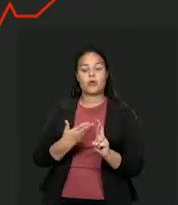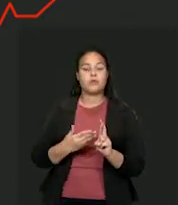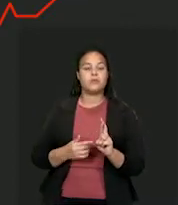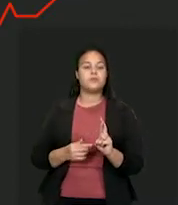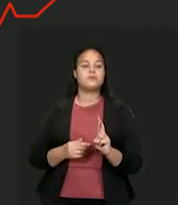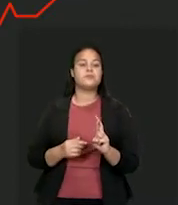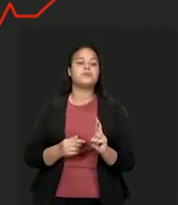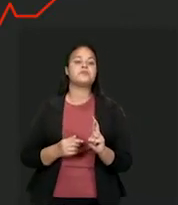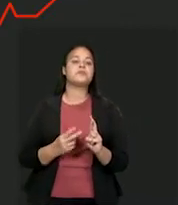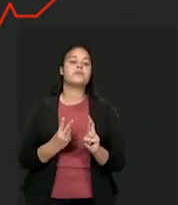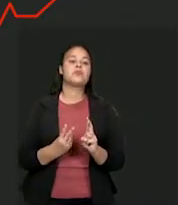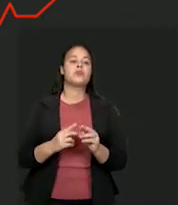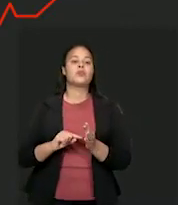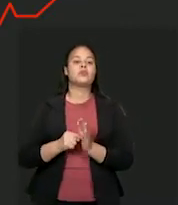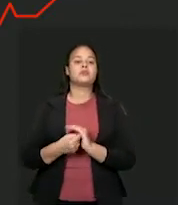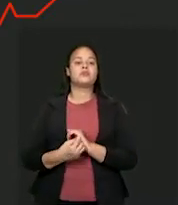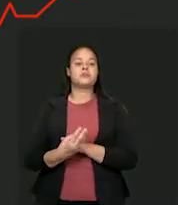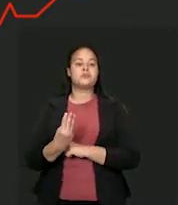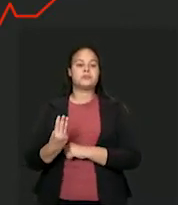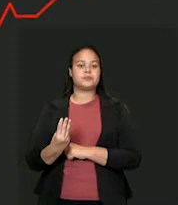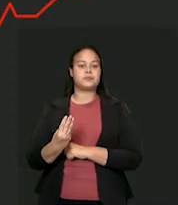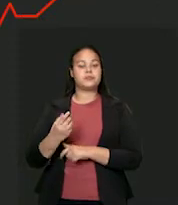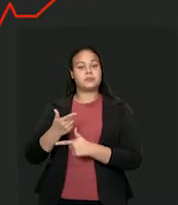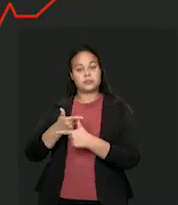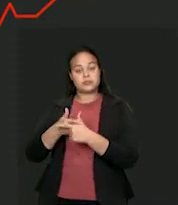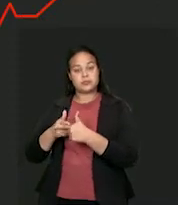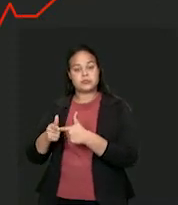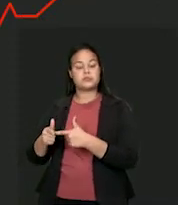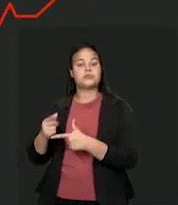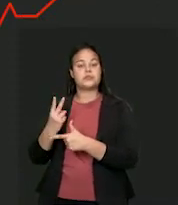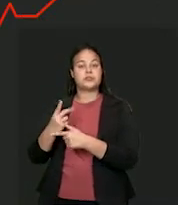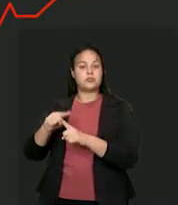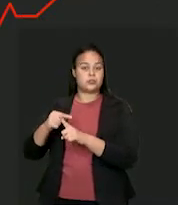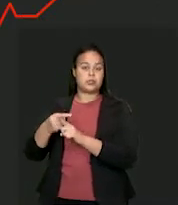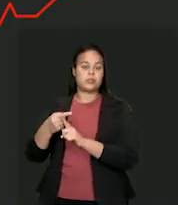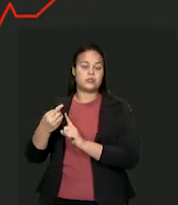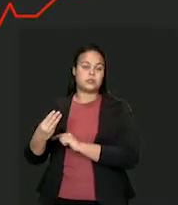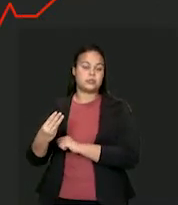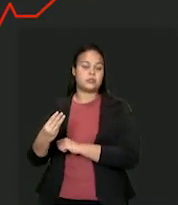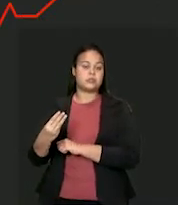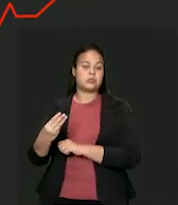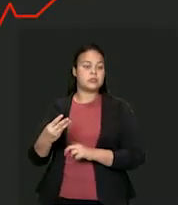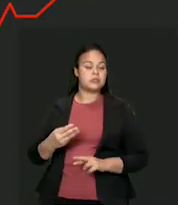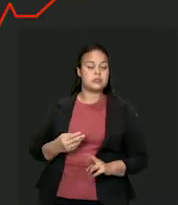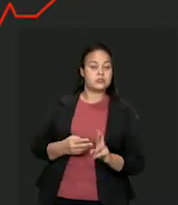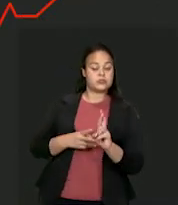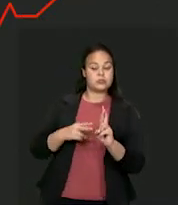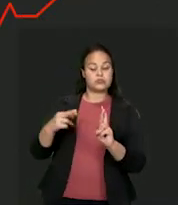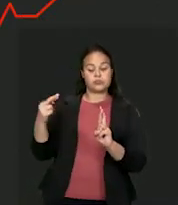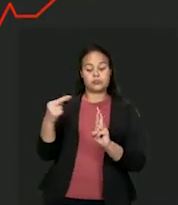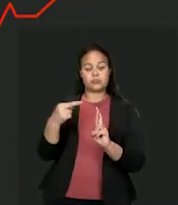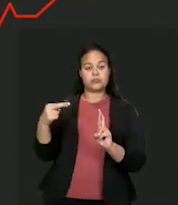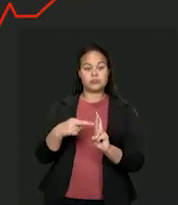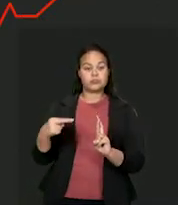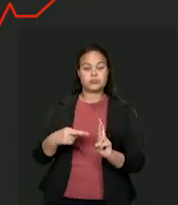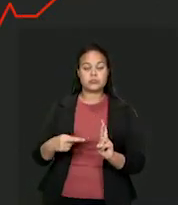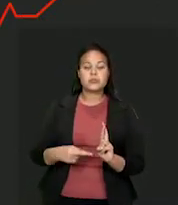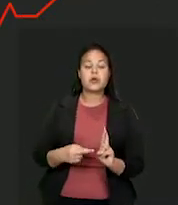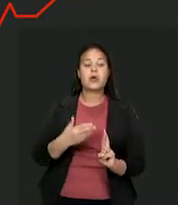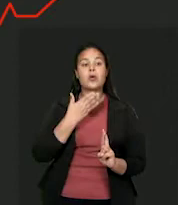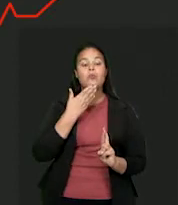ser 2 vezes 3 dividido por 2 mais 3. Resistência equivalente vai